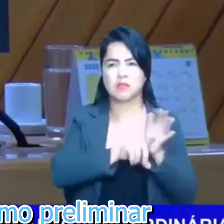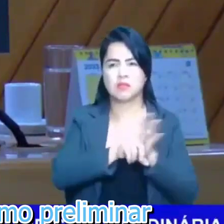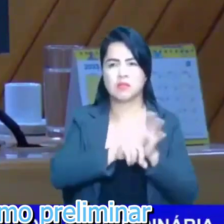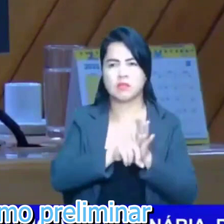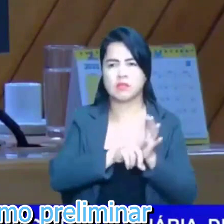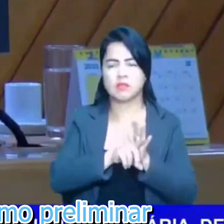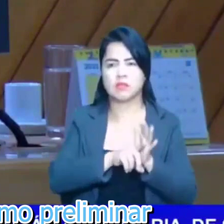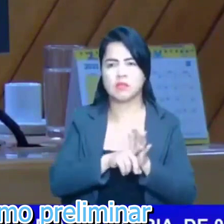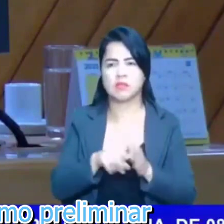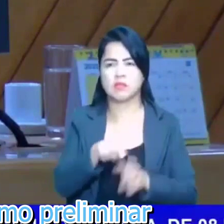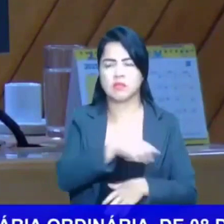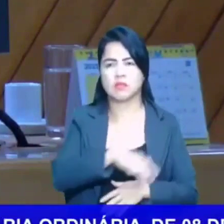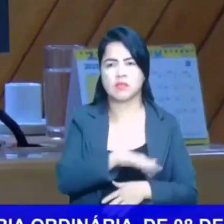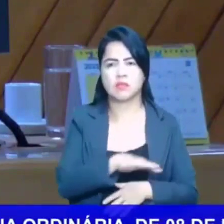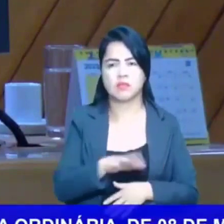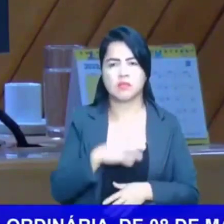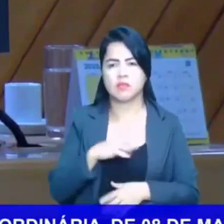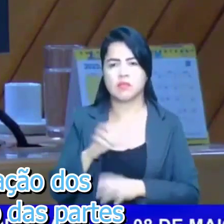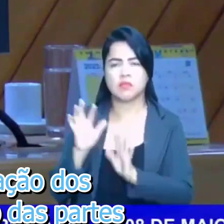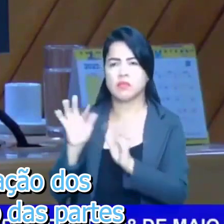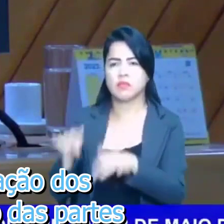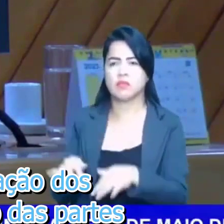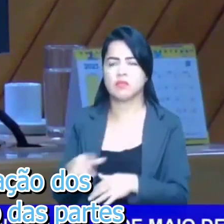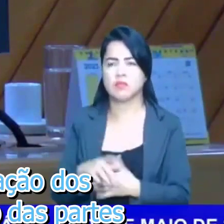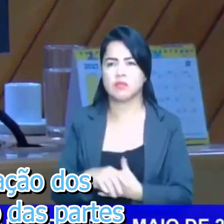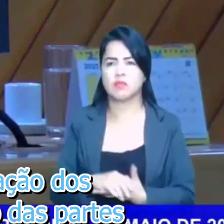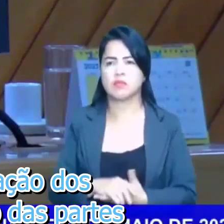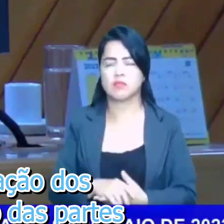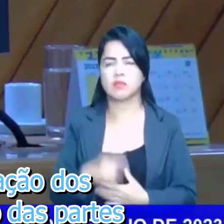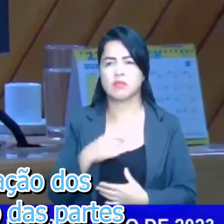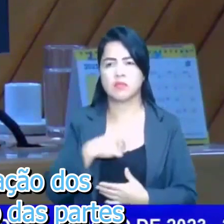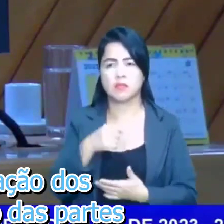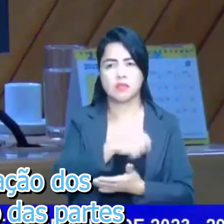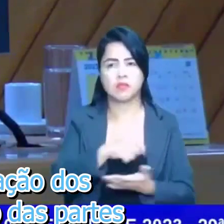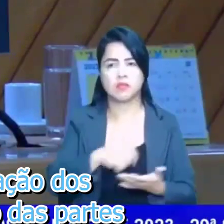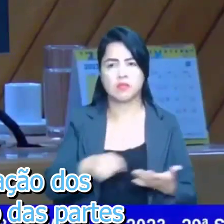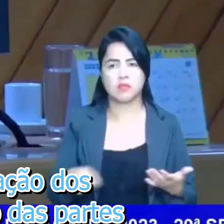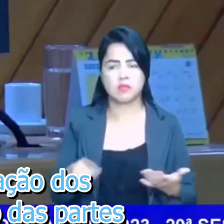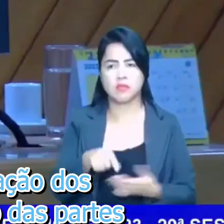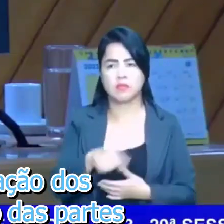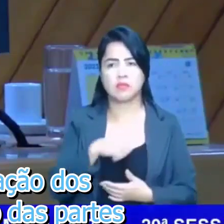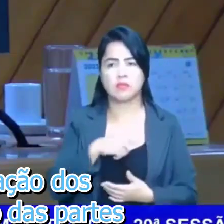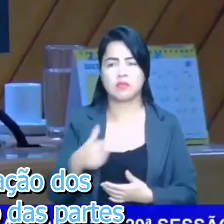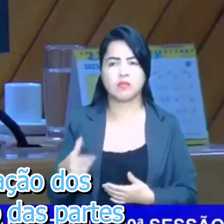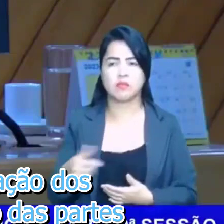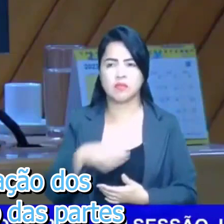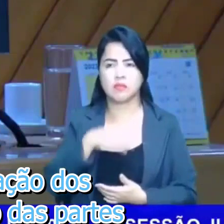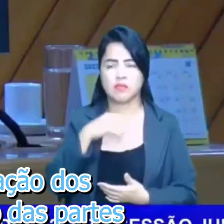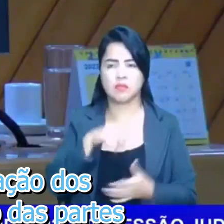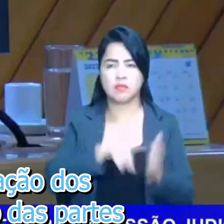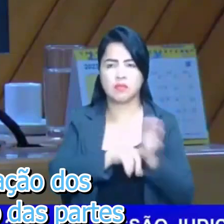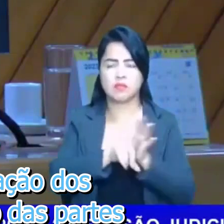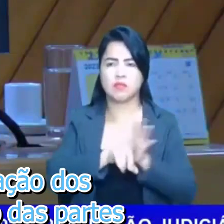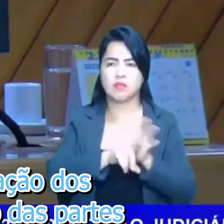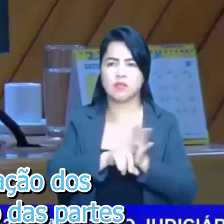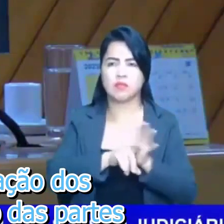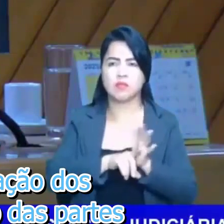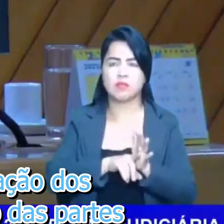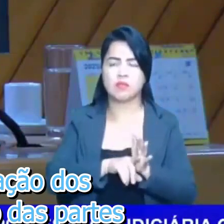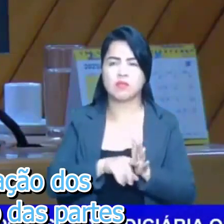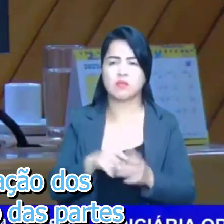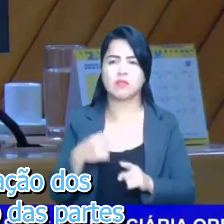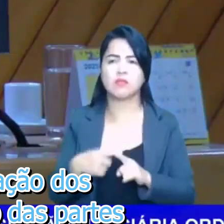nesse contexto e não como preliminar. Eu estou registrando aqui que não prospera essa alegação dos investigados,